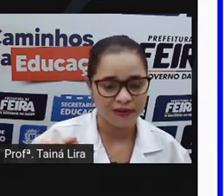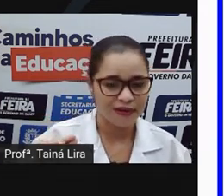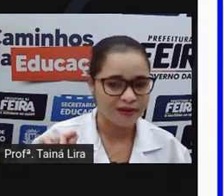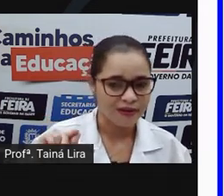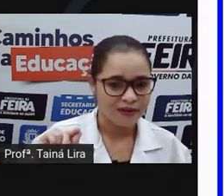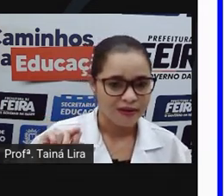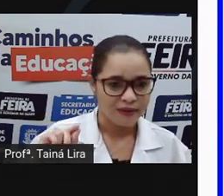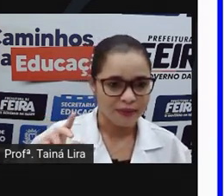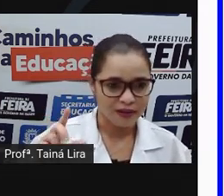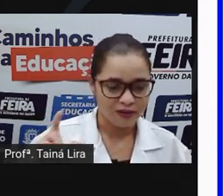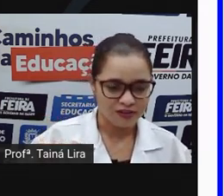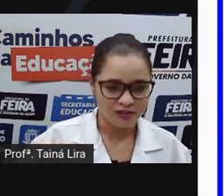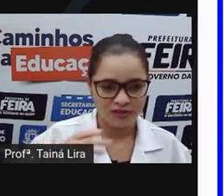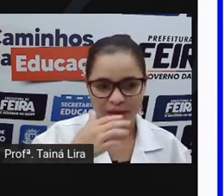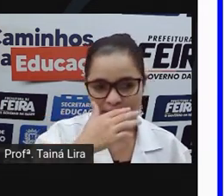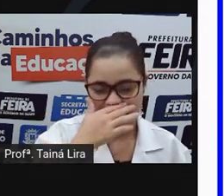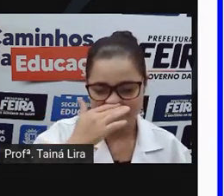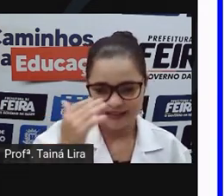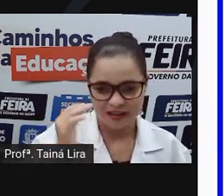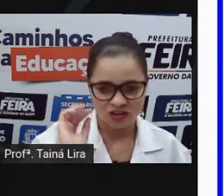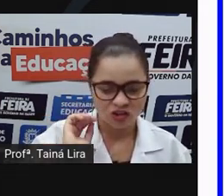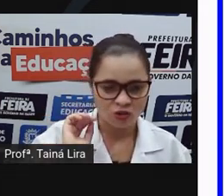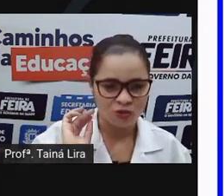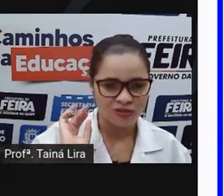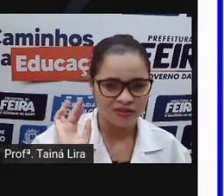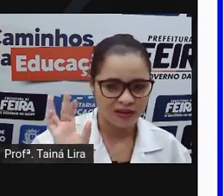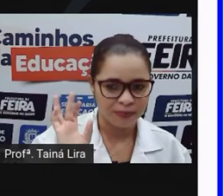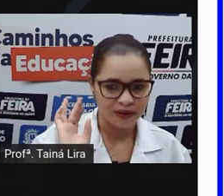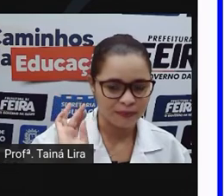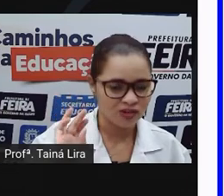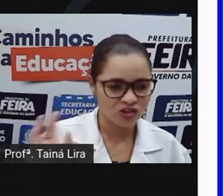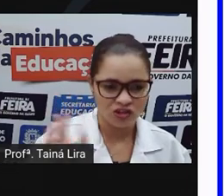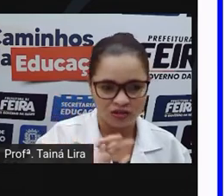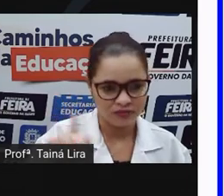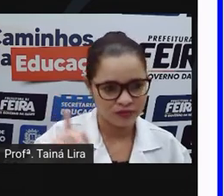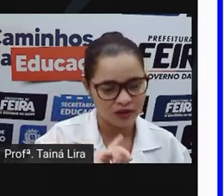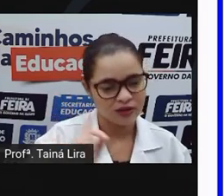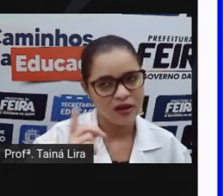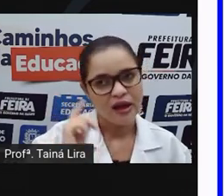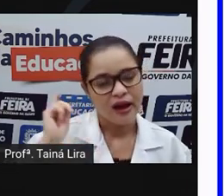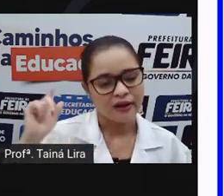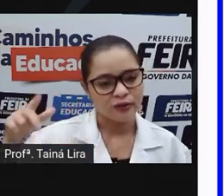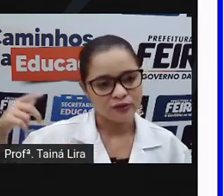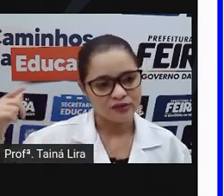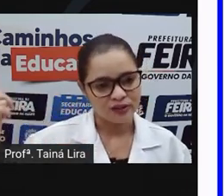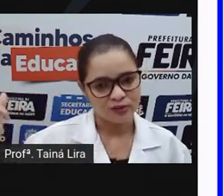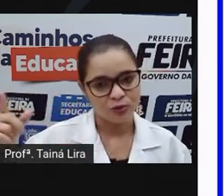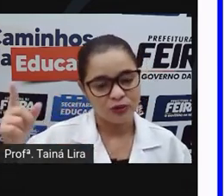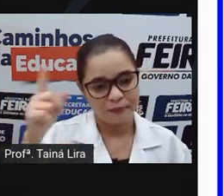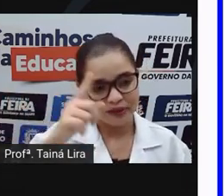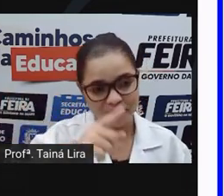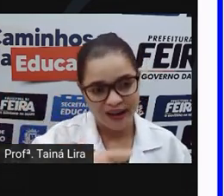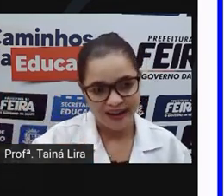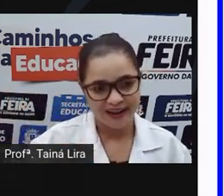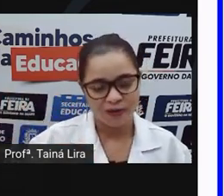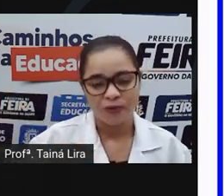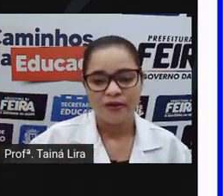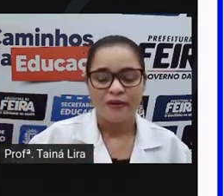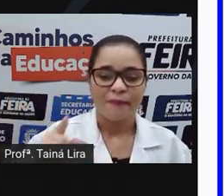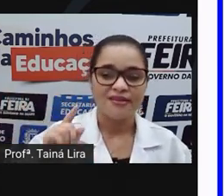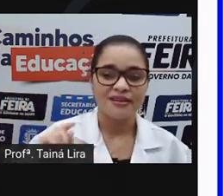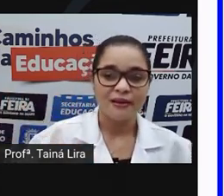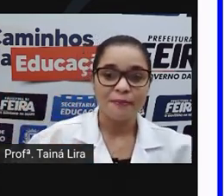vendo aí menorzinho na imagem, né? A gente não consegue, pela imagem, a gente não tem a noção do tamanho